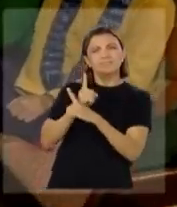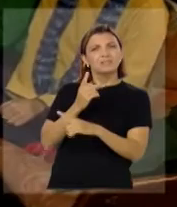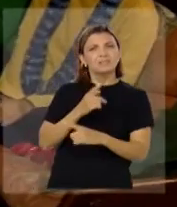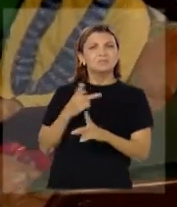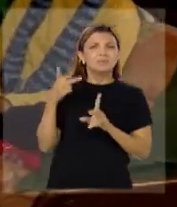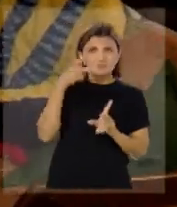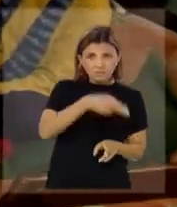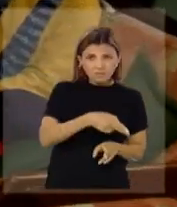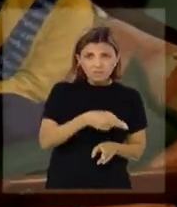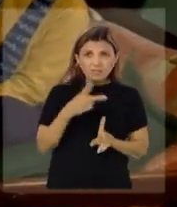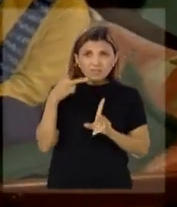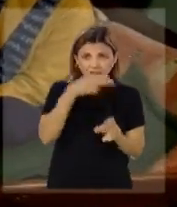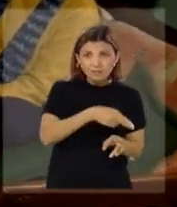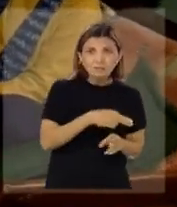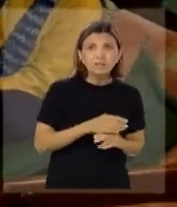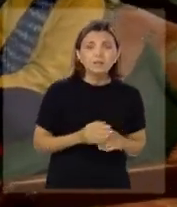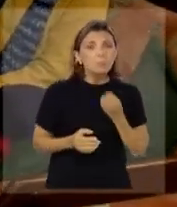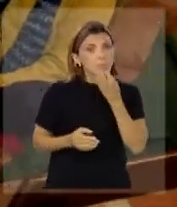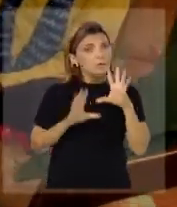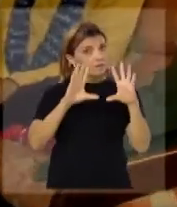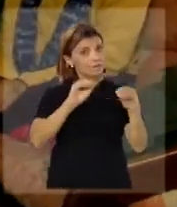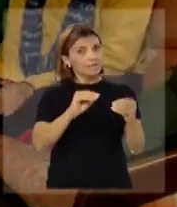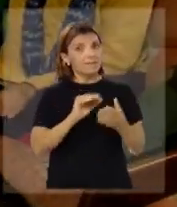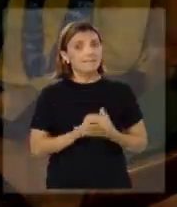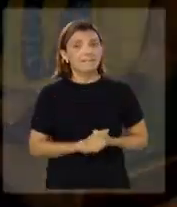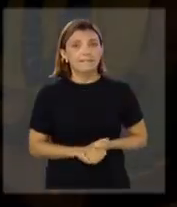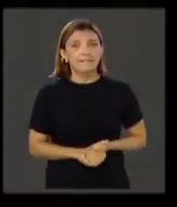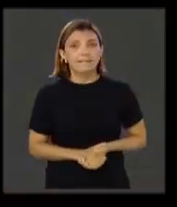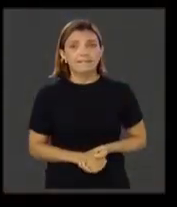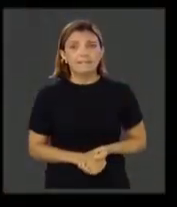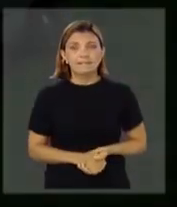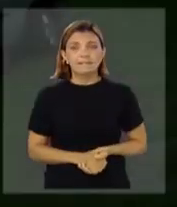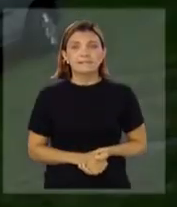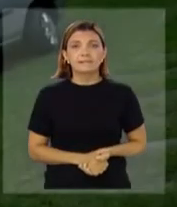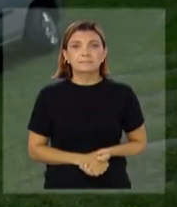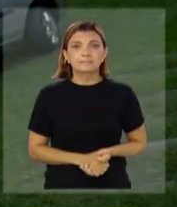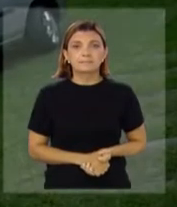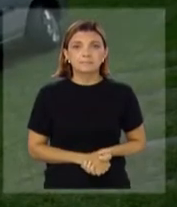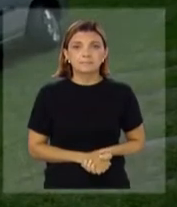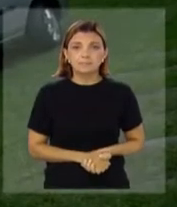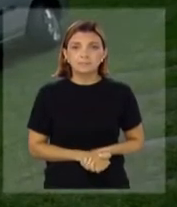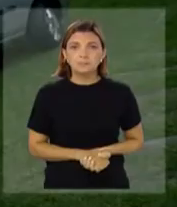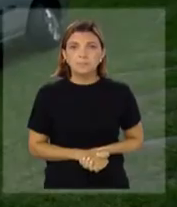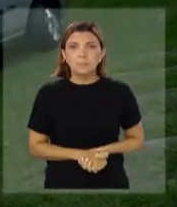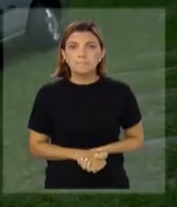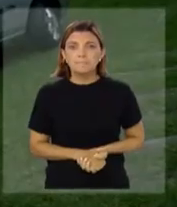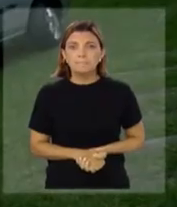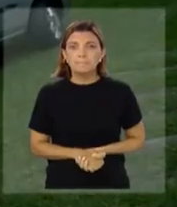indo. É, já vai dormir. Boa noite, boa então. Noite. Tá.